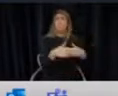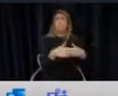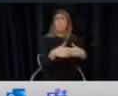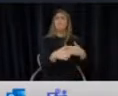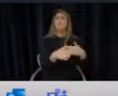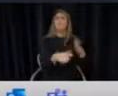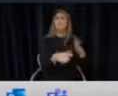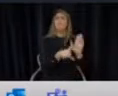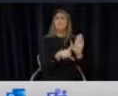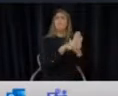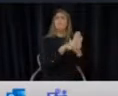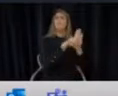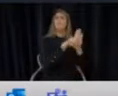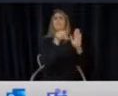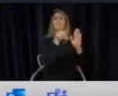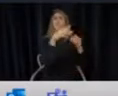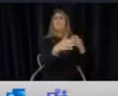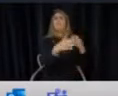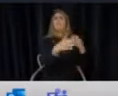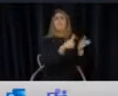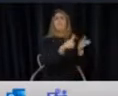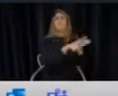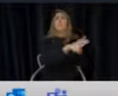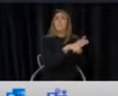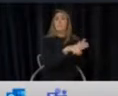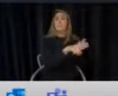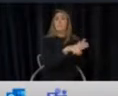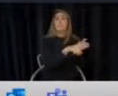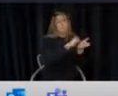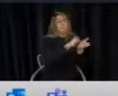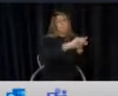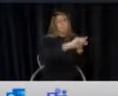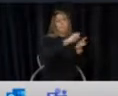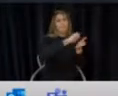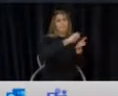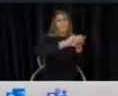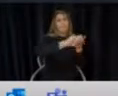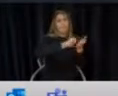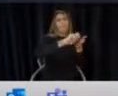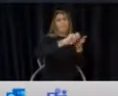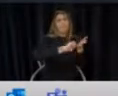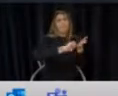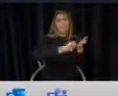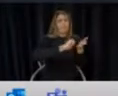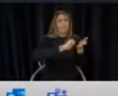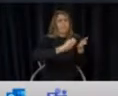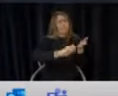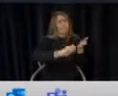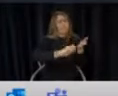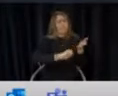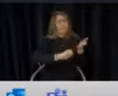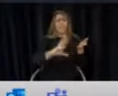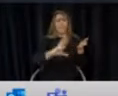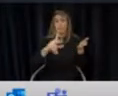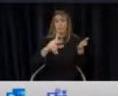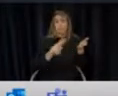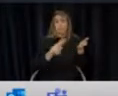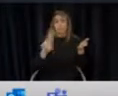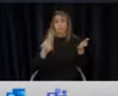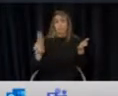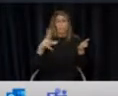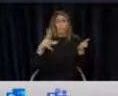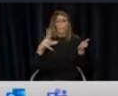Saúde, onde nós preenchemos com todos os dados do doador e todos os dados de quem está autorizando a